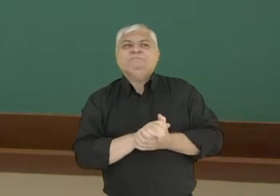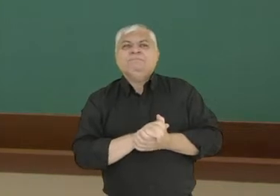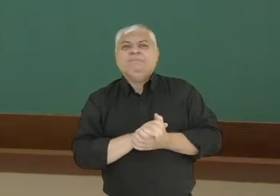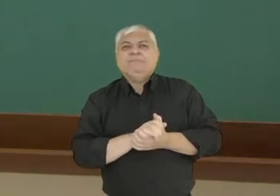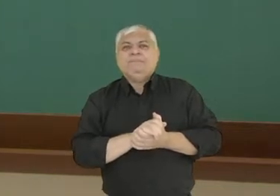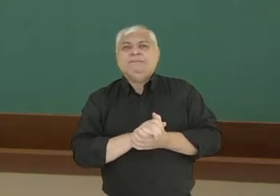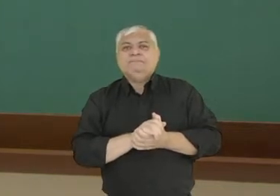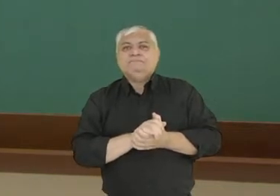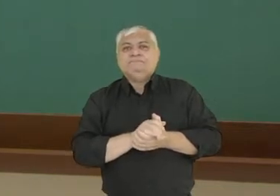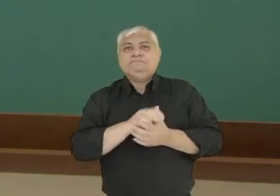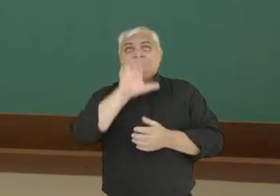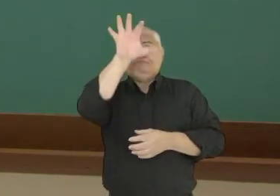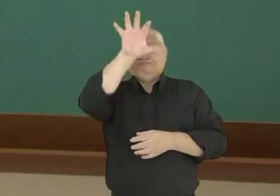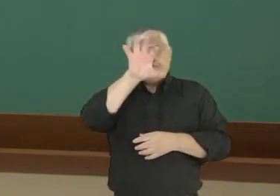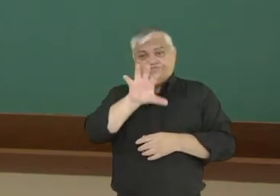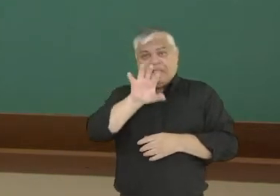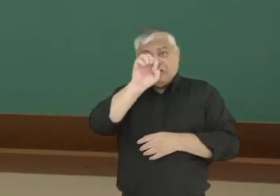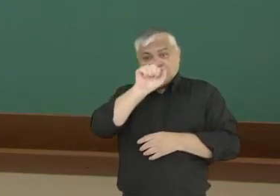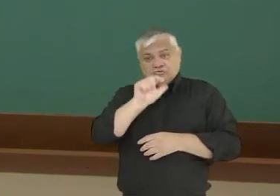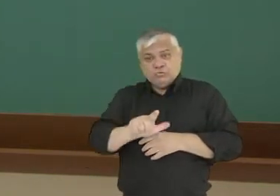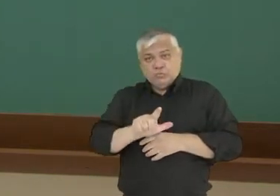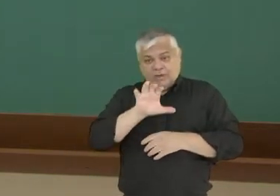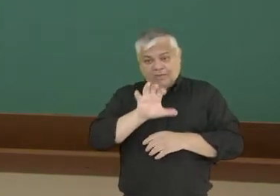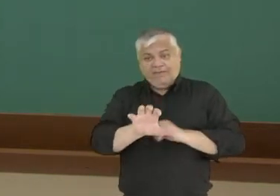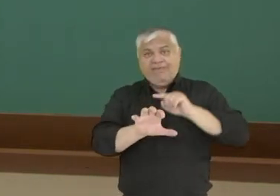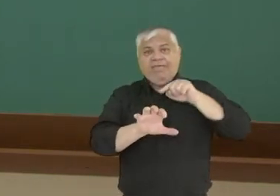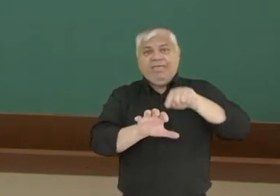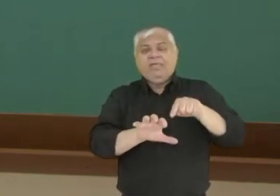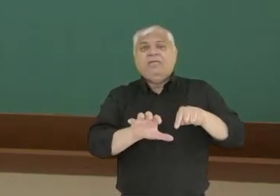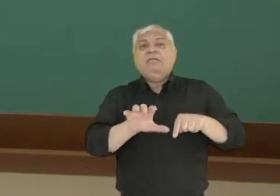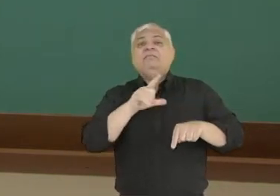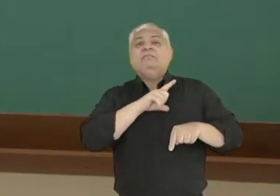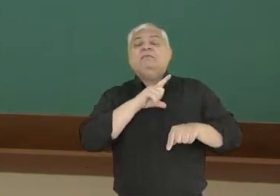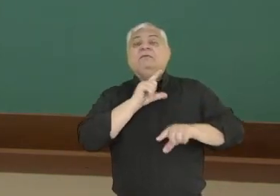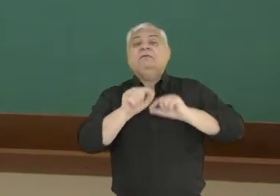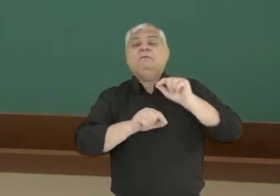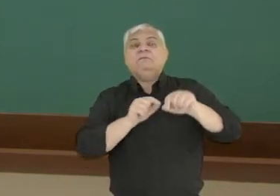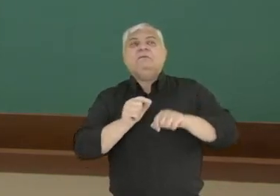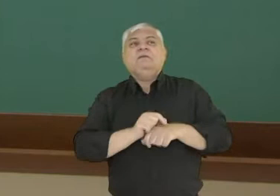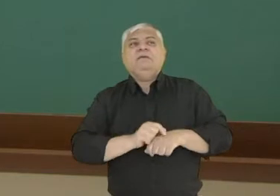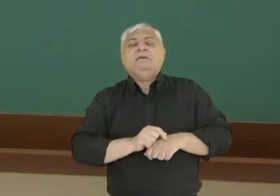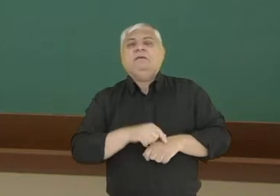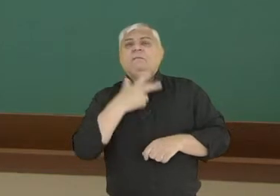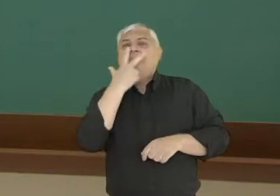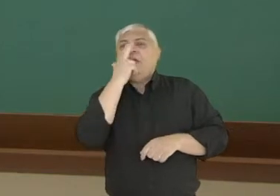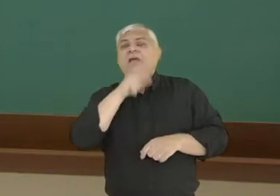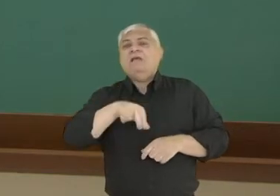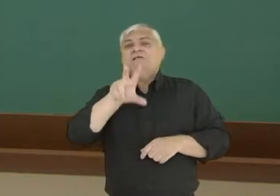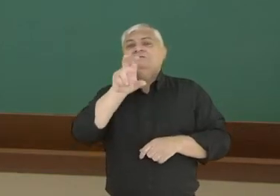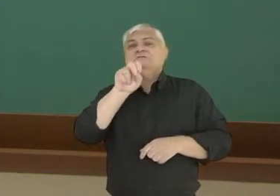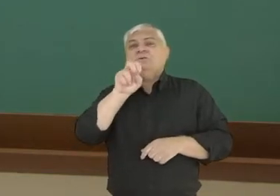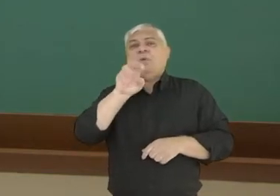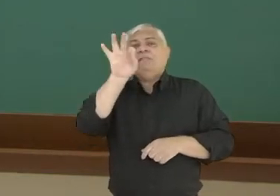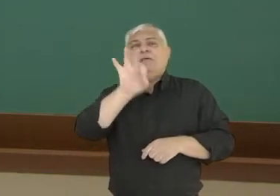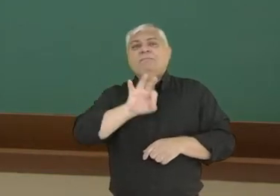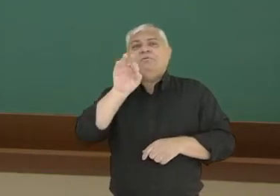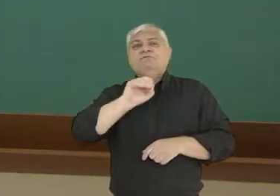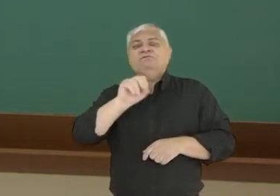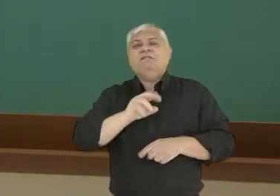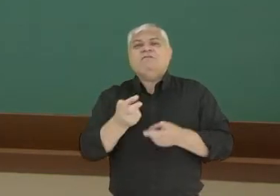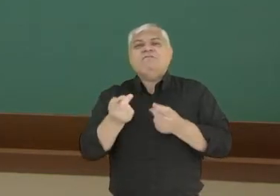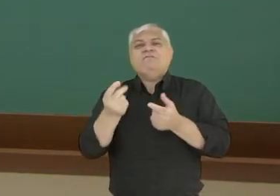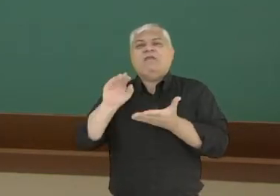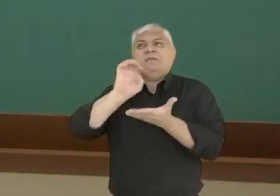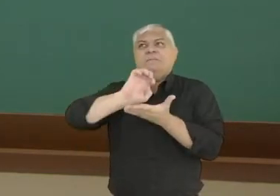região Sul que é que nós temos de característica agropecuária representa mais da metade das exportações